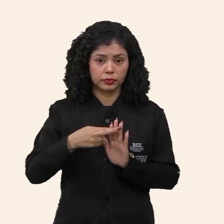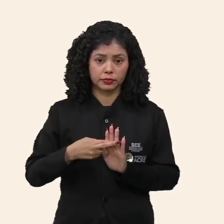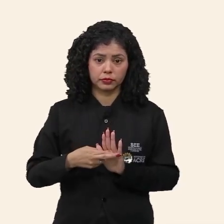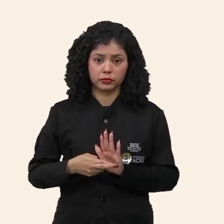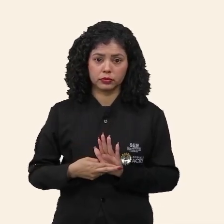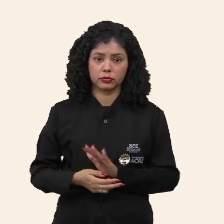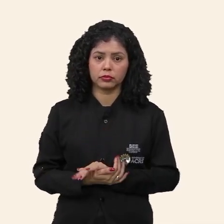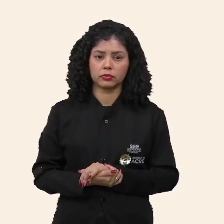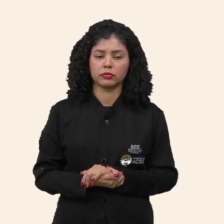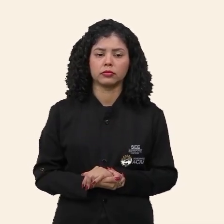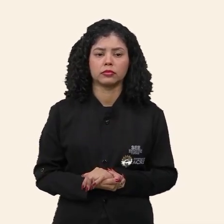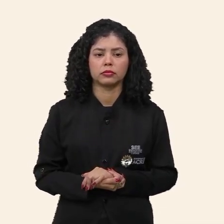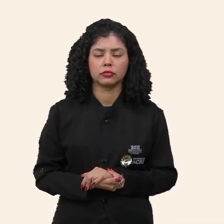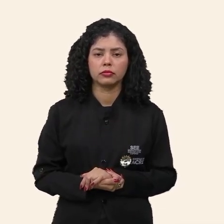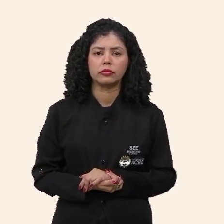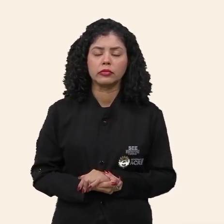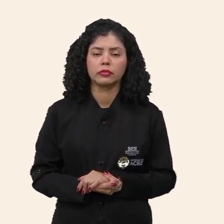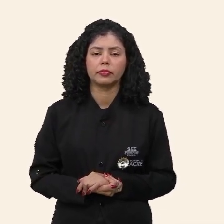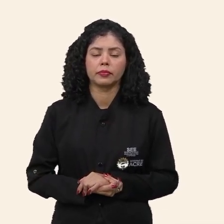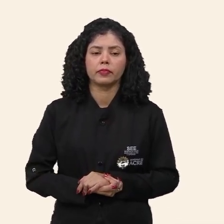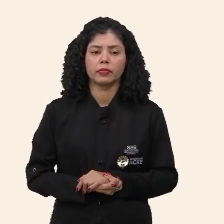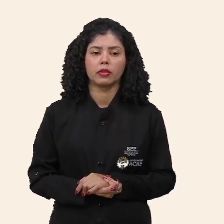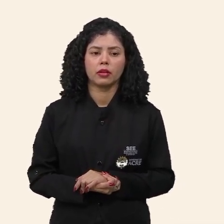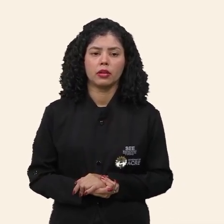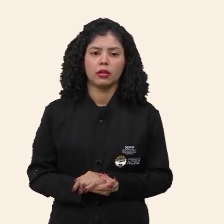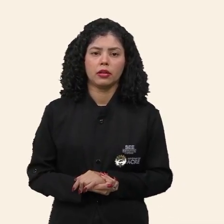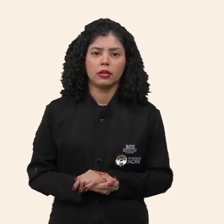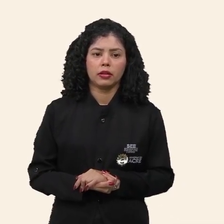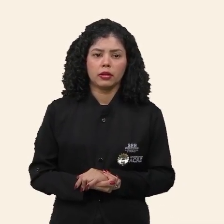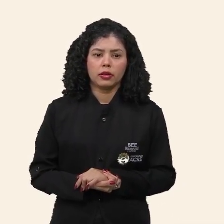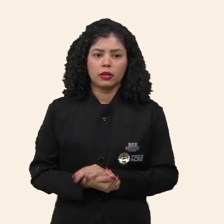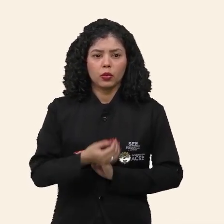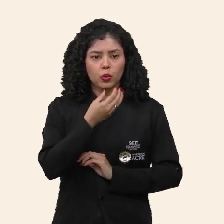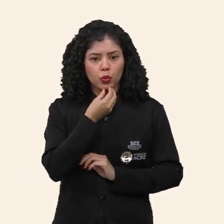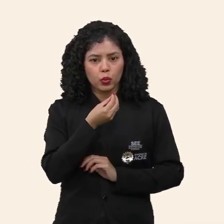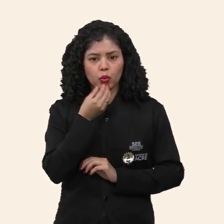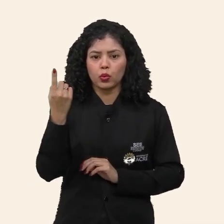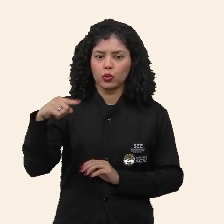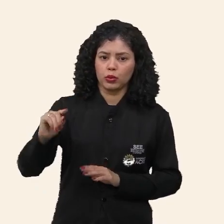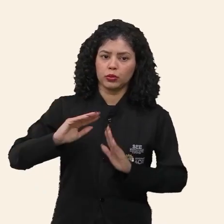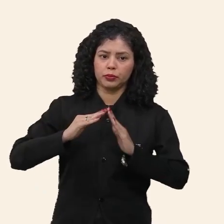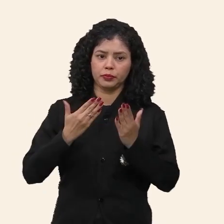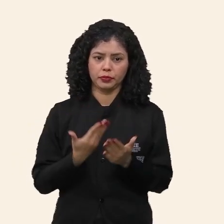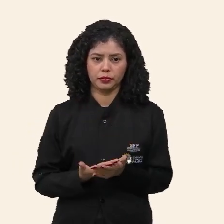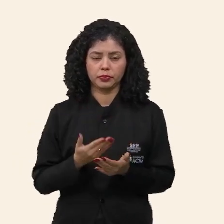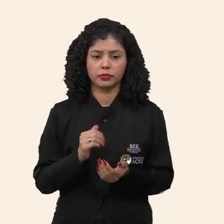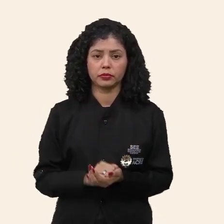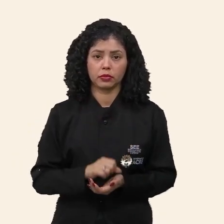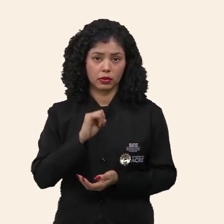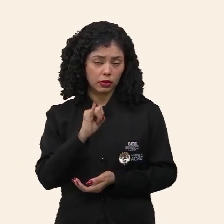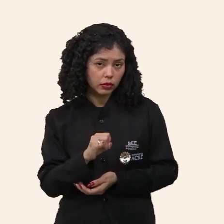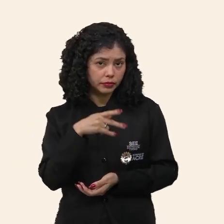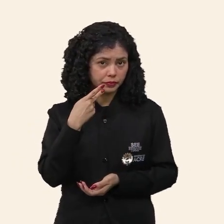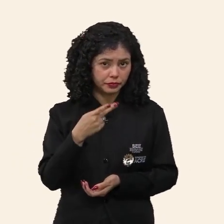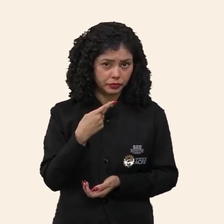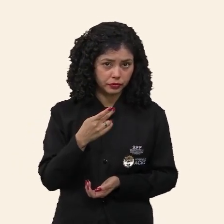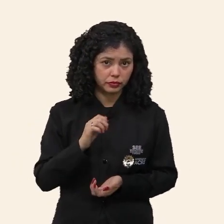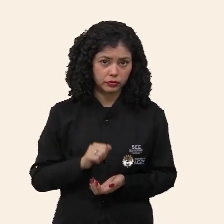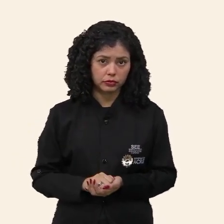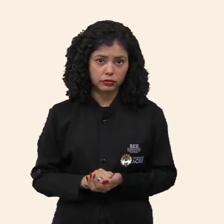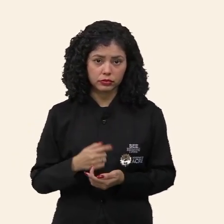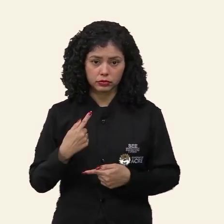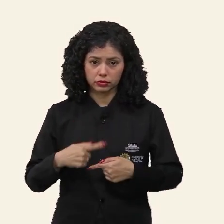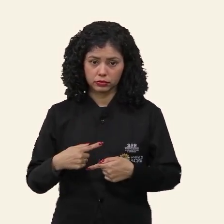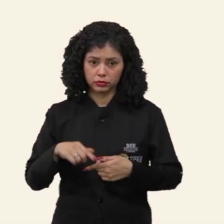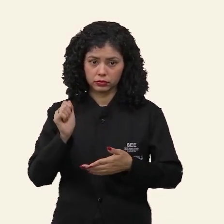regras? Então, vamos lá. Os meninos foi na escola. Se nós estamos falando de